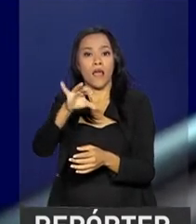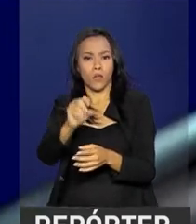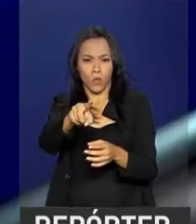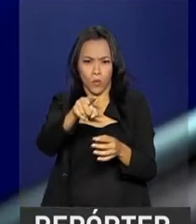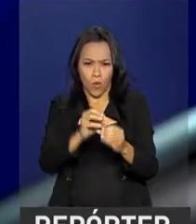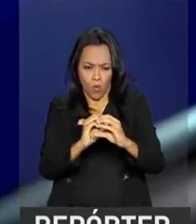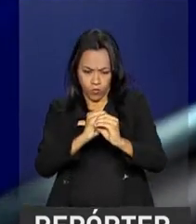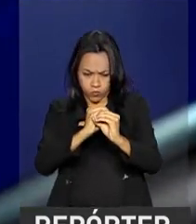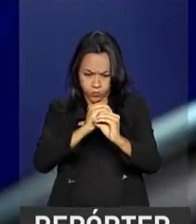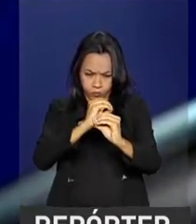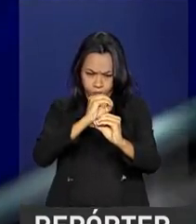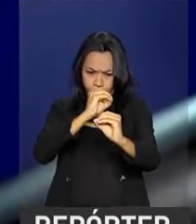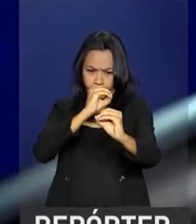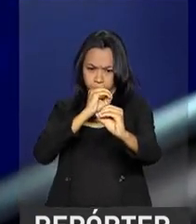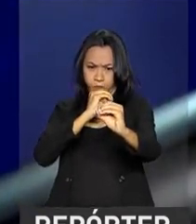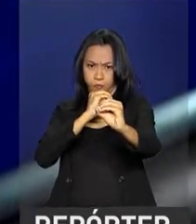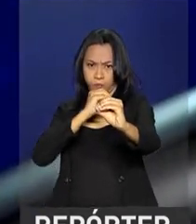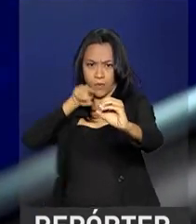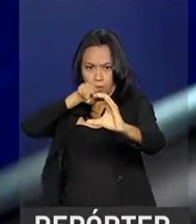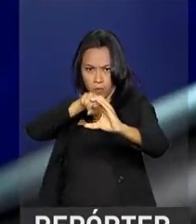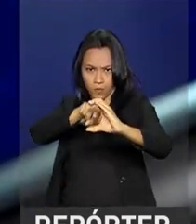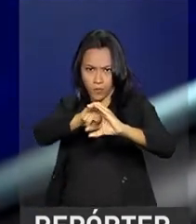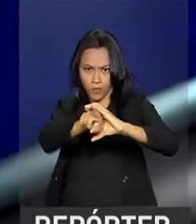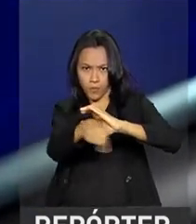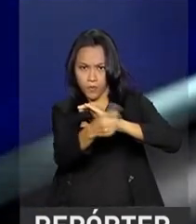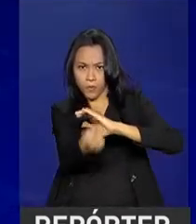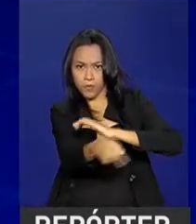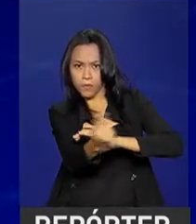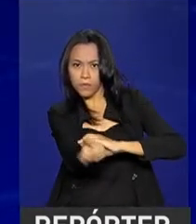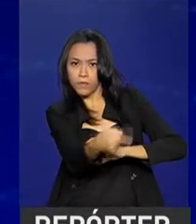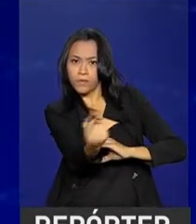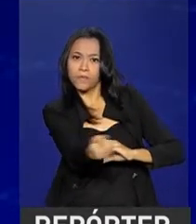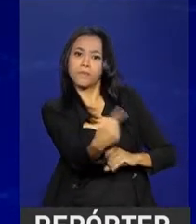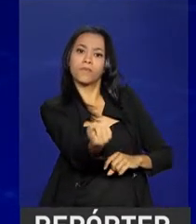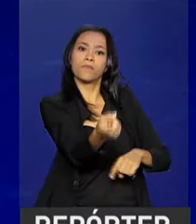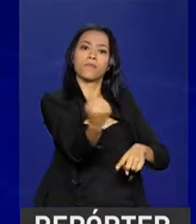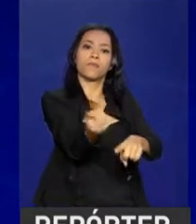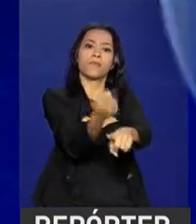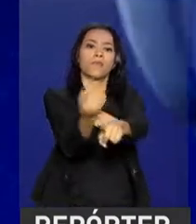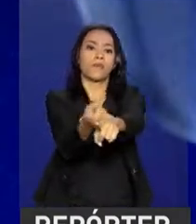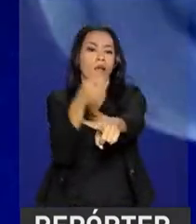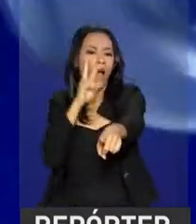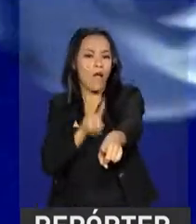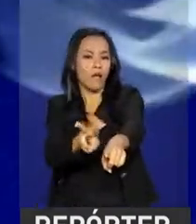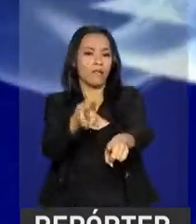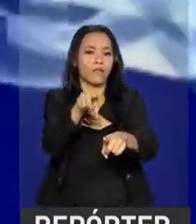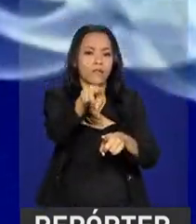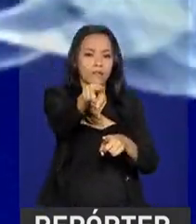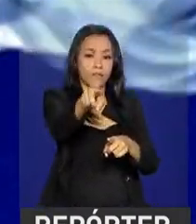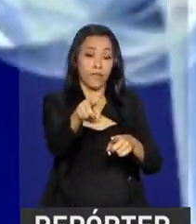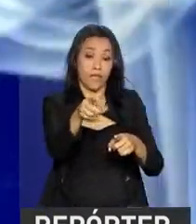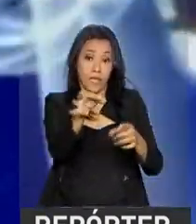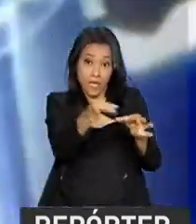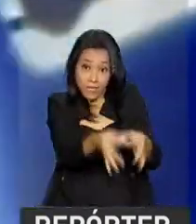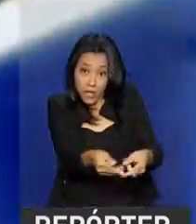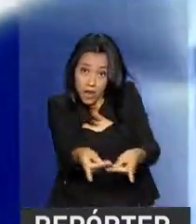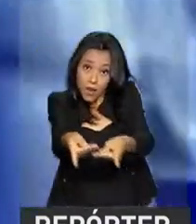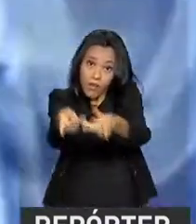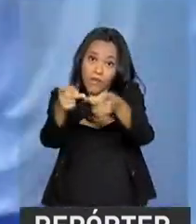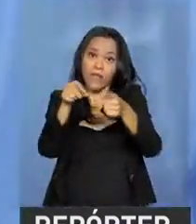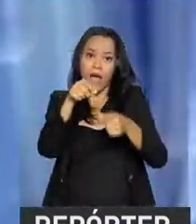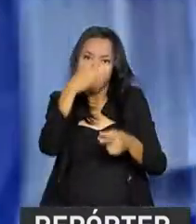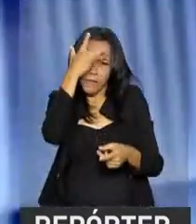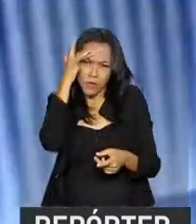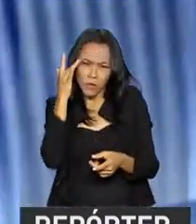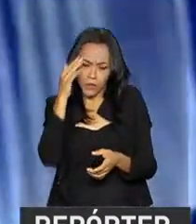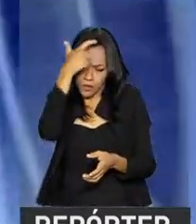vácuo similar ao do espaço. Ao girarem, os elétrons são conduzidos para as estações experimentais. Ali, os cientistas